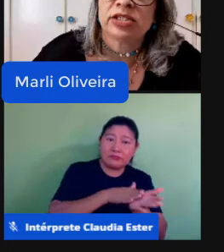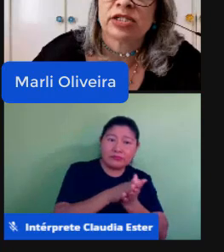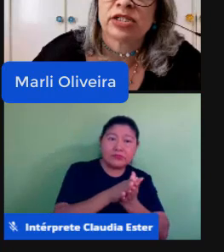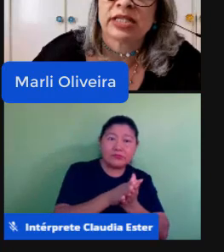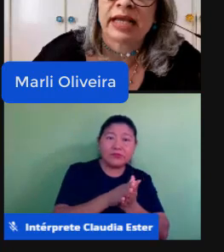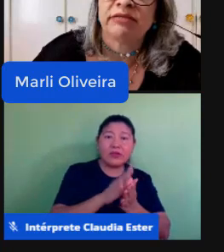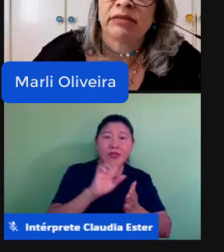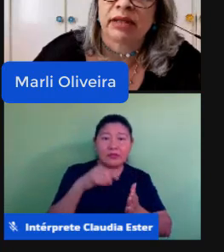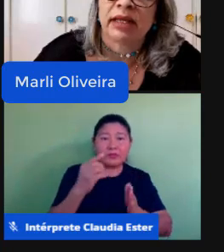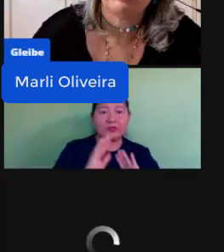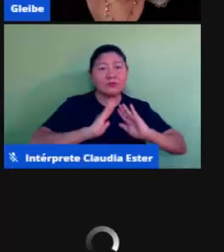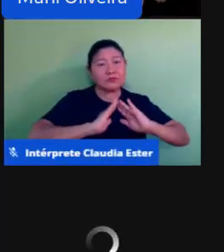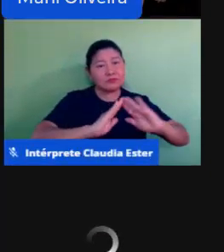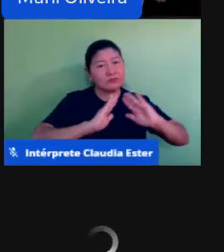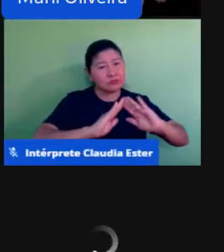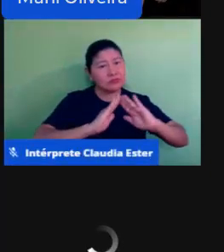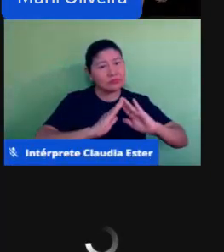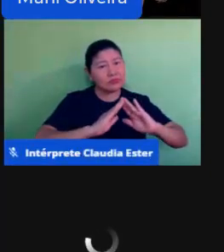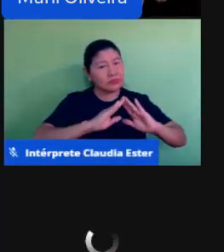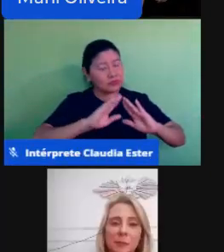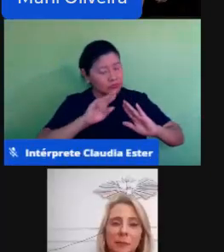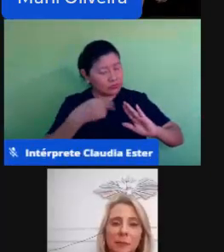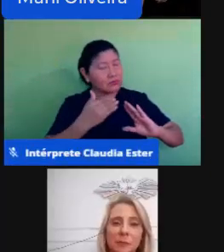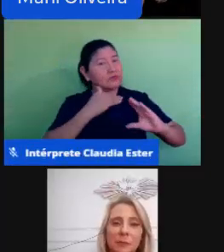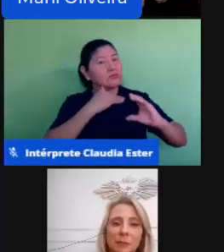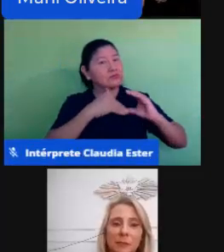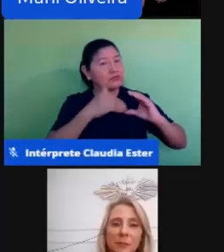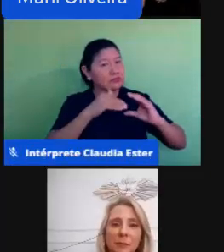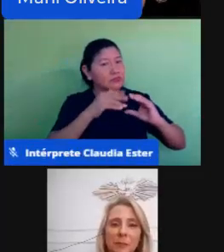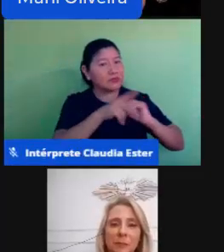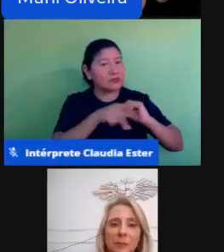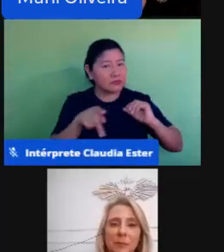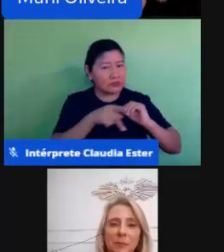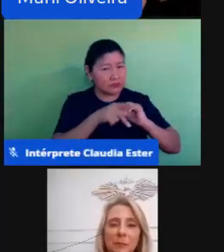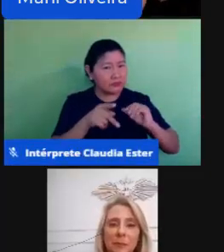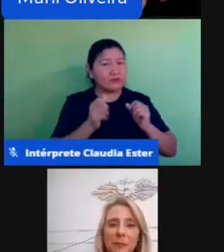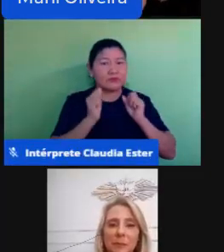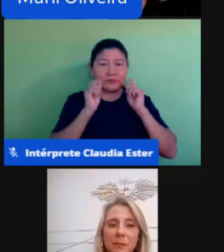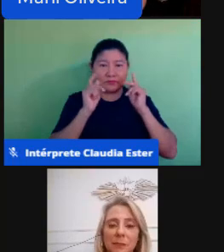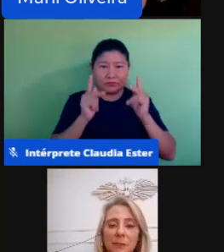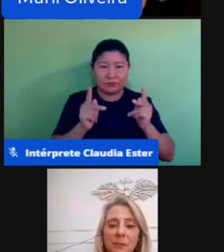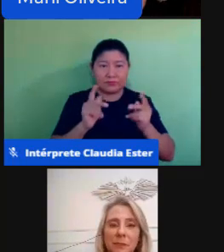pra gente, que a gente envia para vocês, ok?